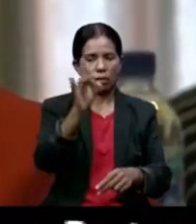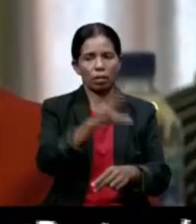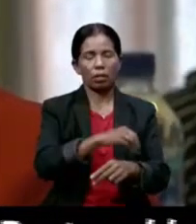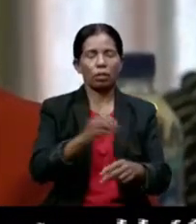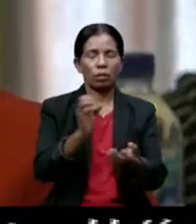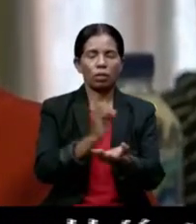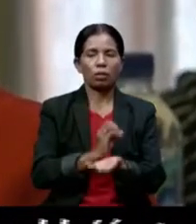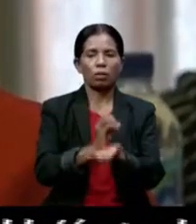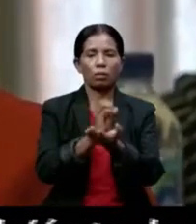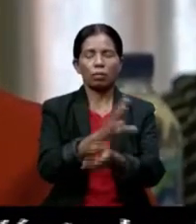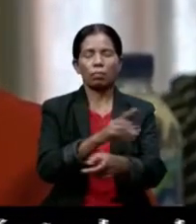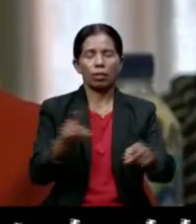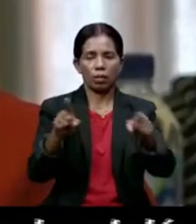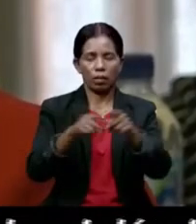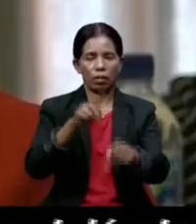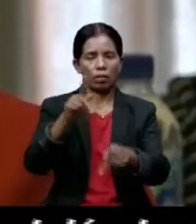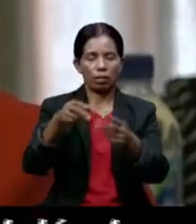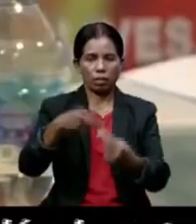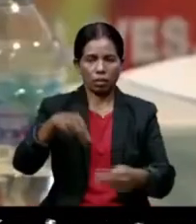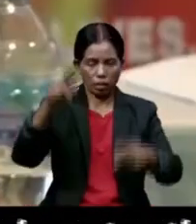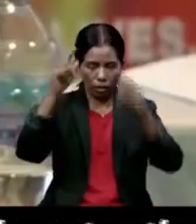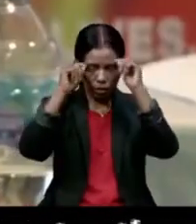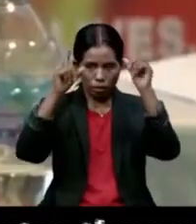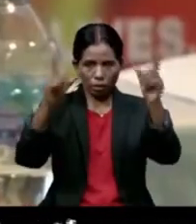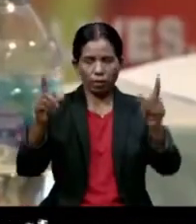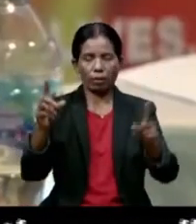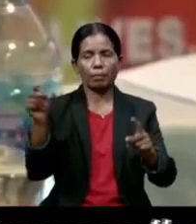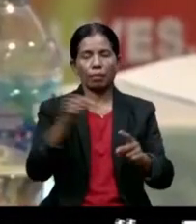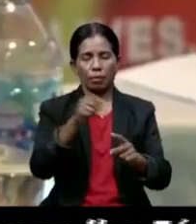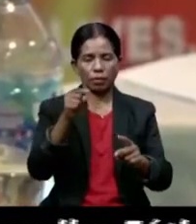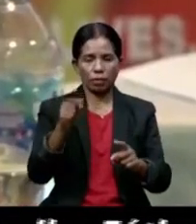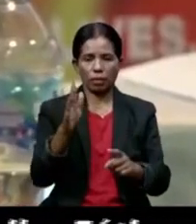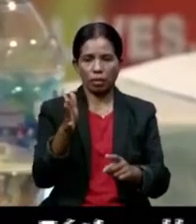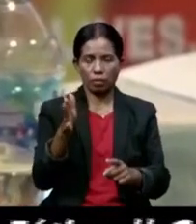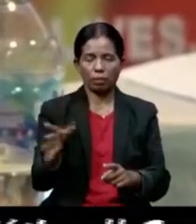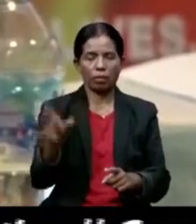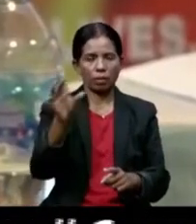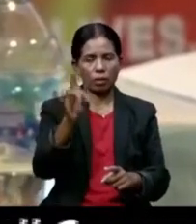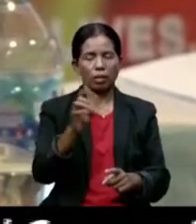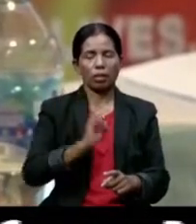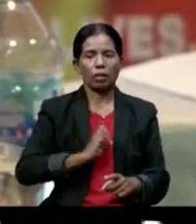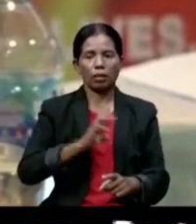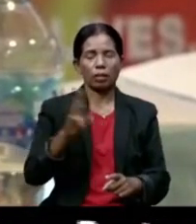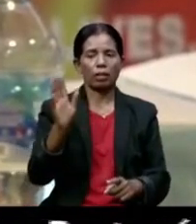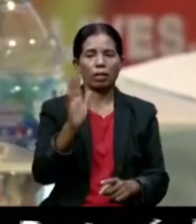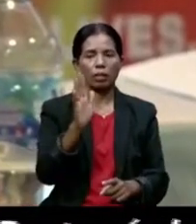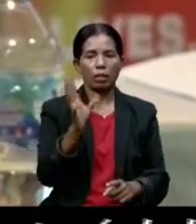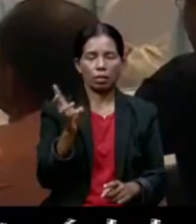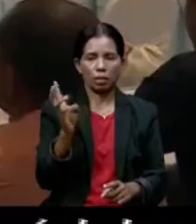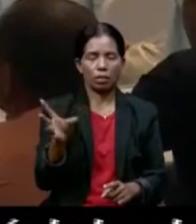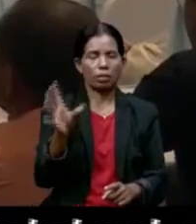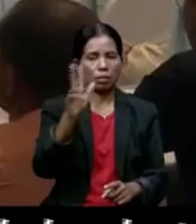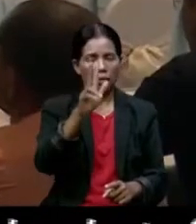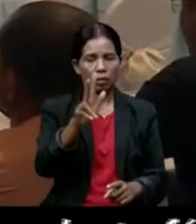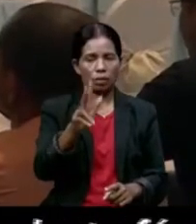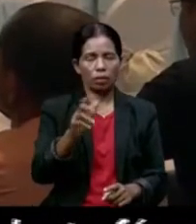Reoa ocupa fatin da tolo que Timor-Leste nebe 15% lima nulo restringido ermera porcento ne nulo restringido